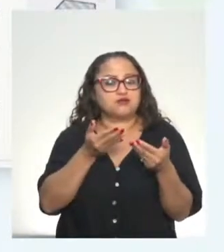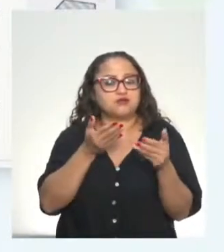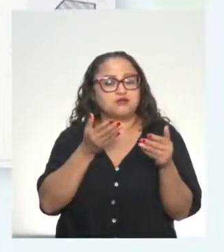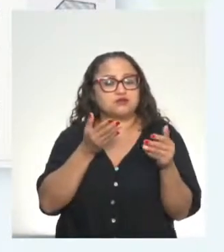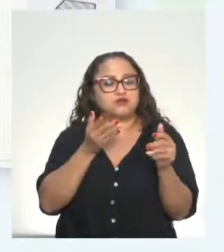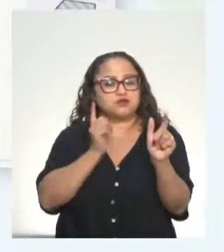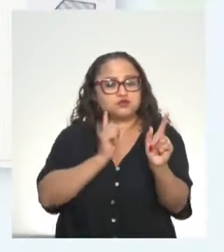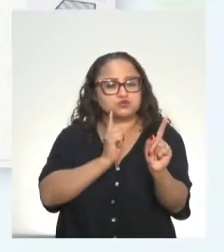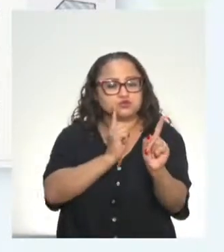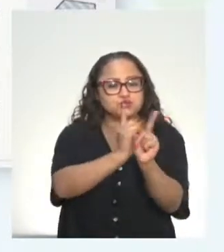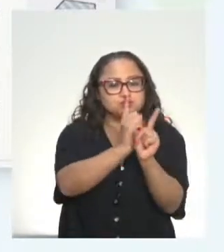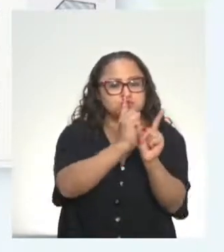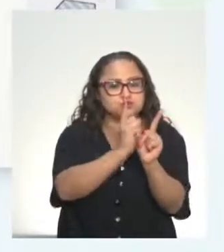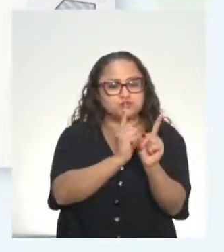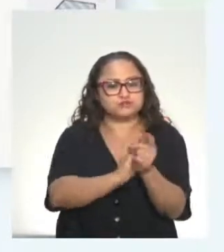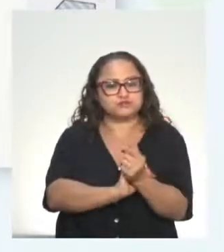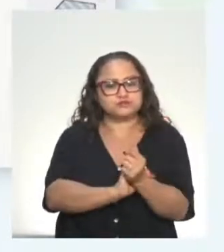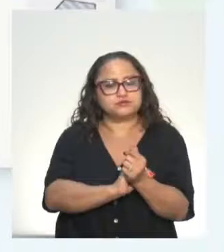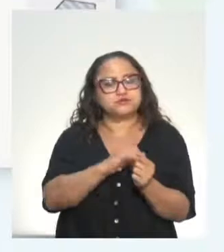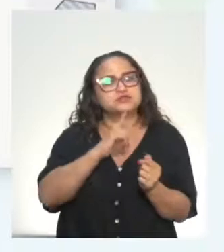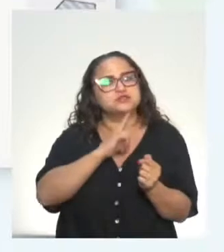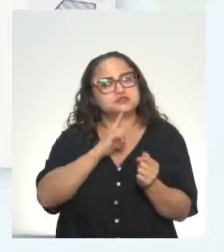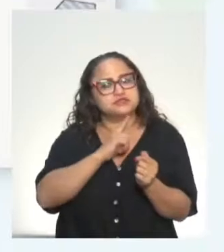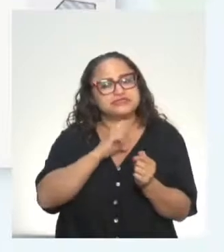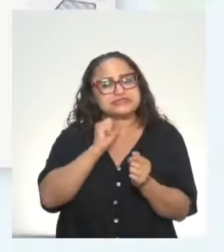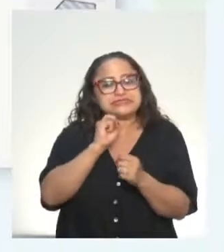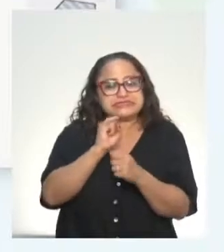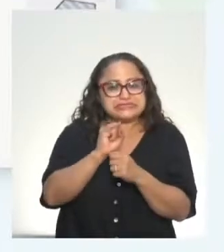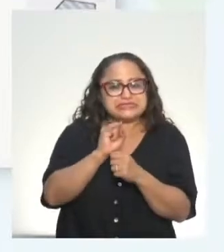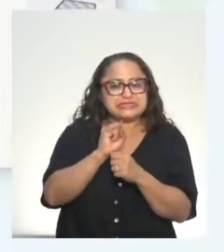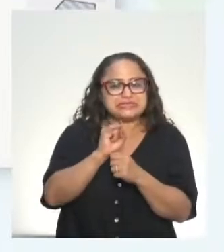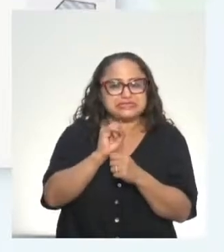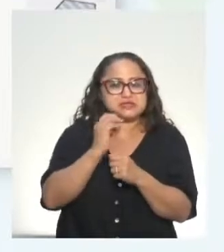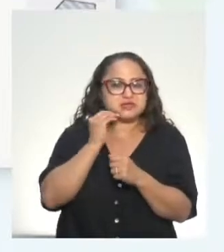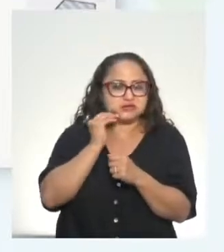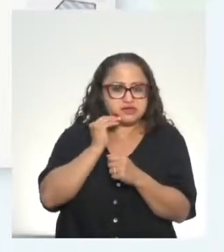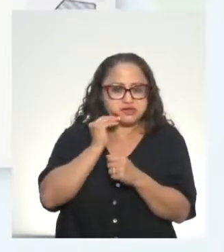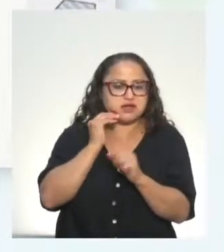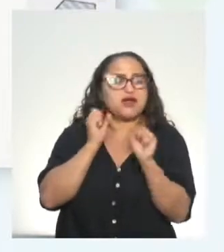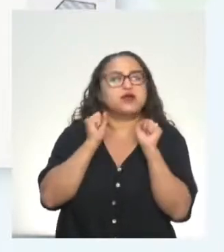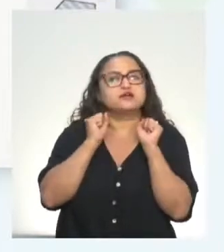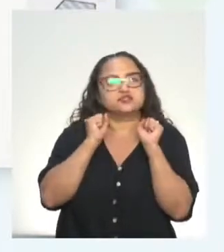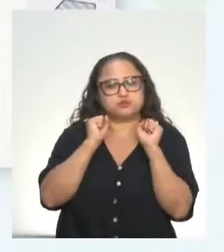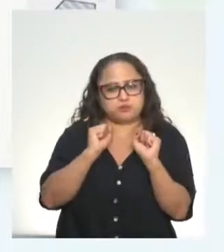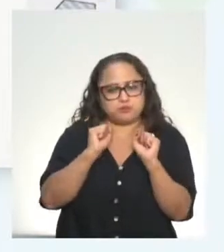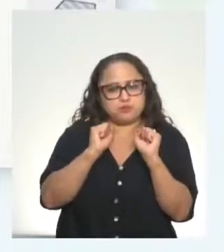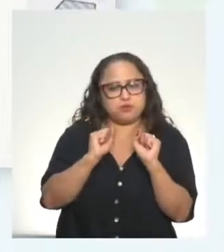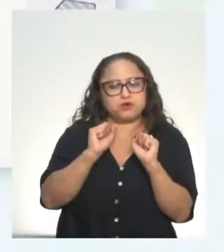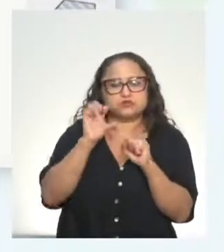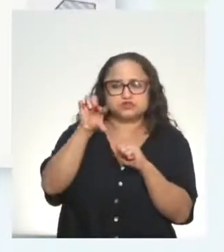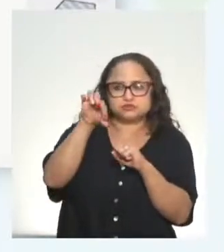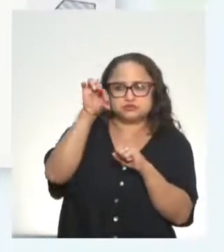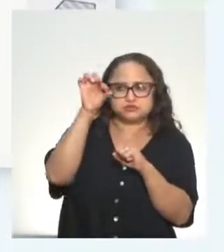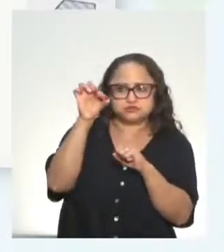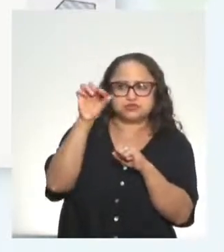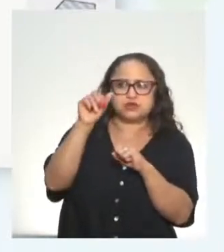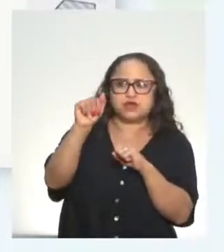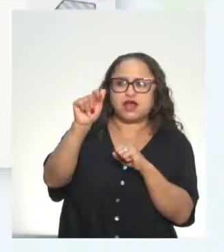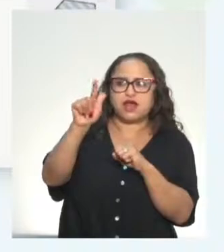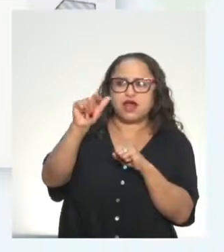inserir essa porta aqui. Se você acha que está um pouco torta, já sabe como alinhar. Seleciona as duas